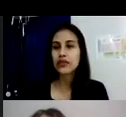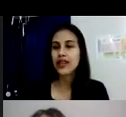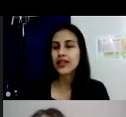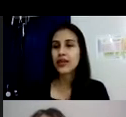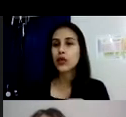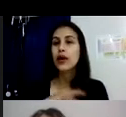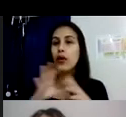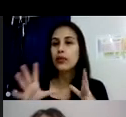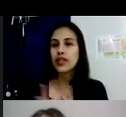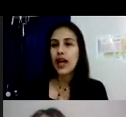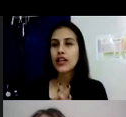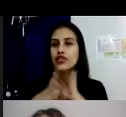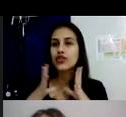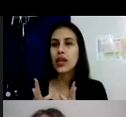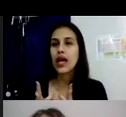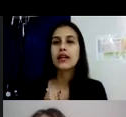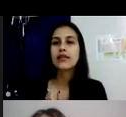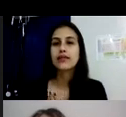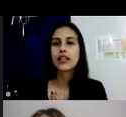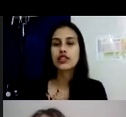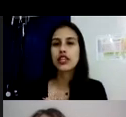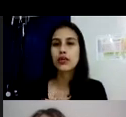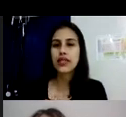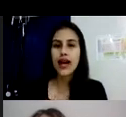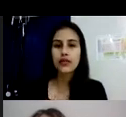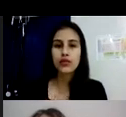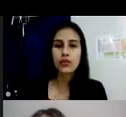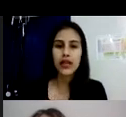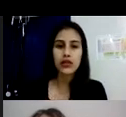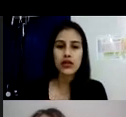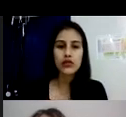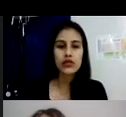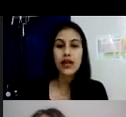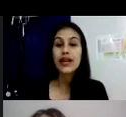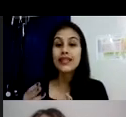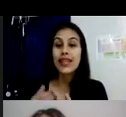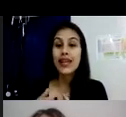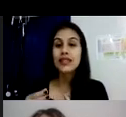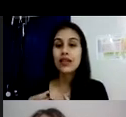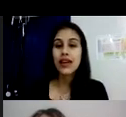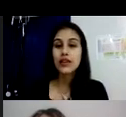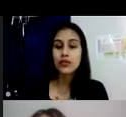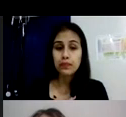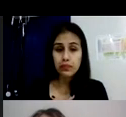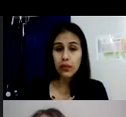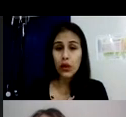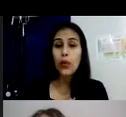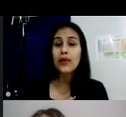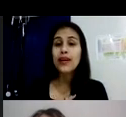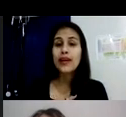se eu estou falando aí numa comunidade, num lar, né, de cuidados para idosos, tem que ser